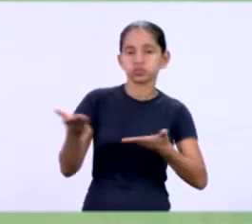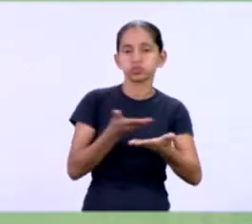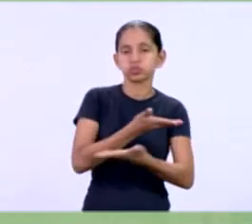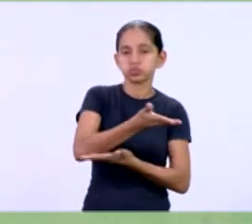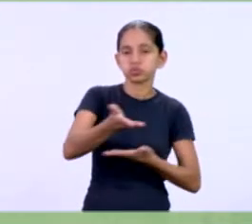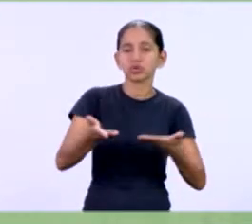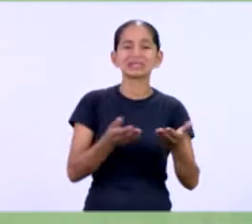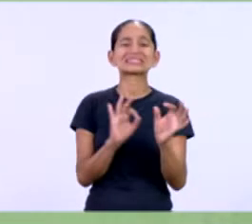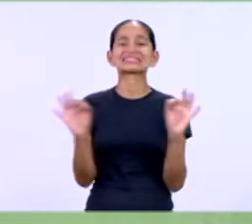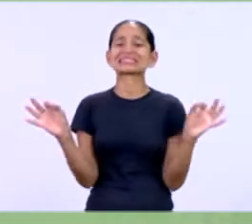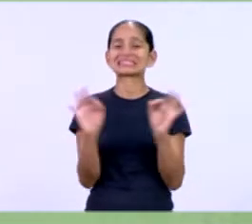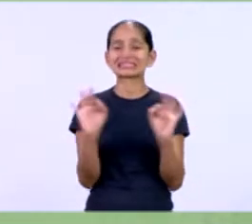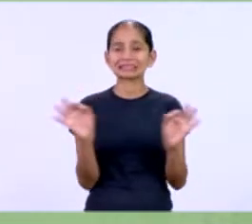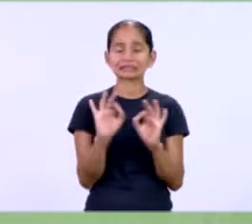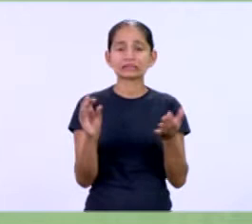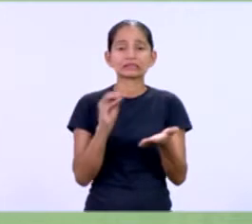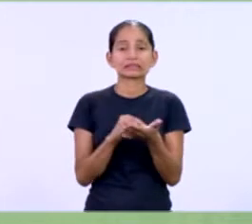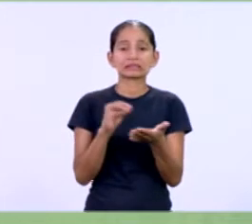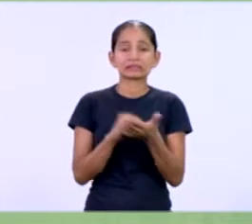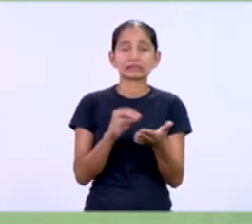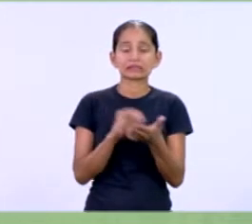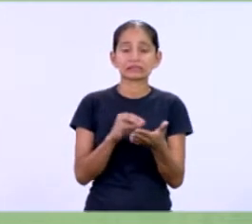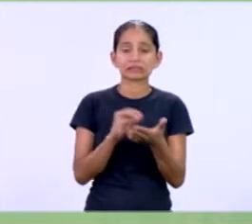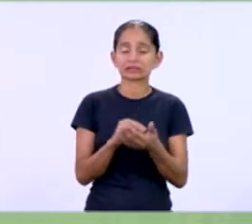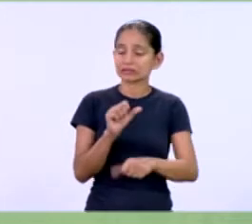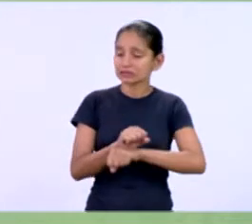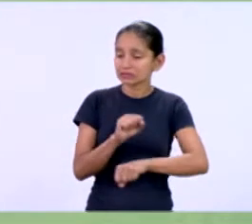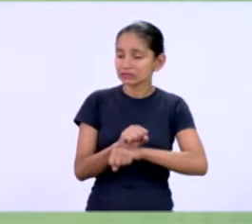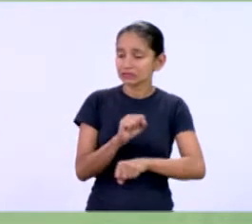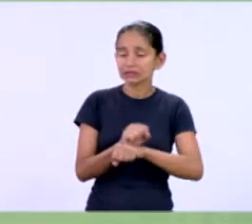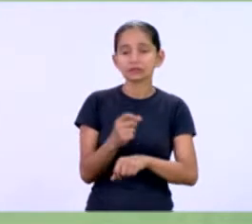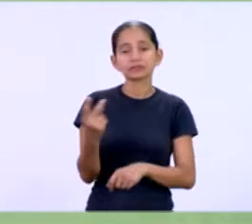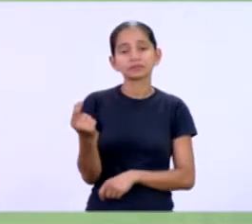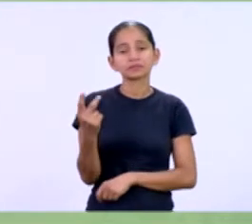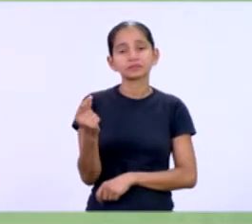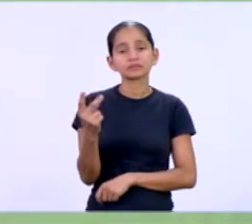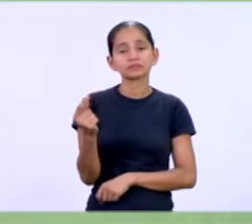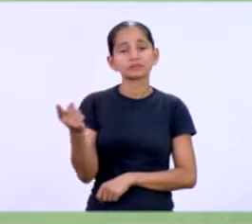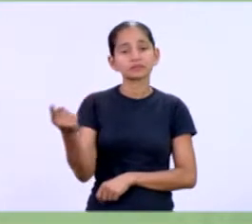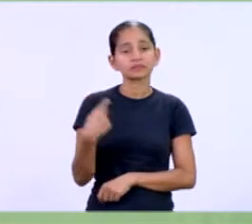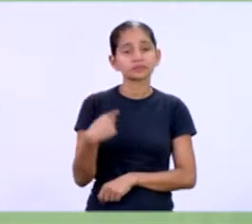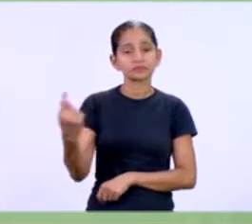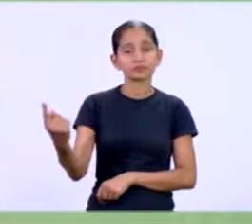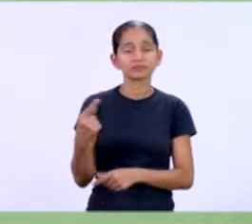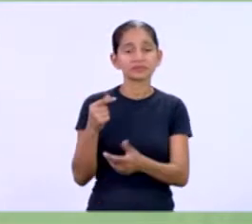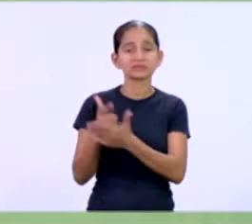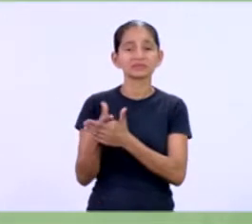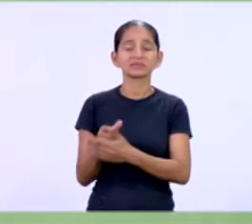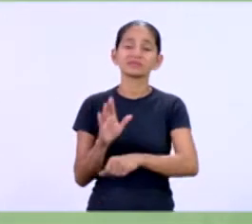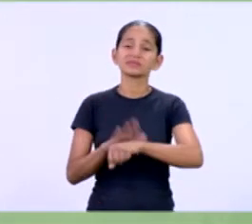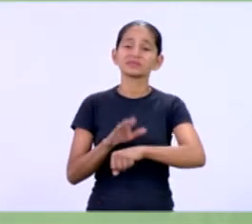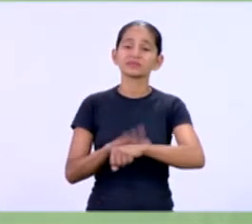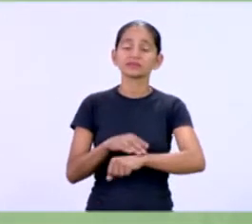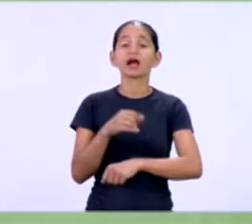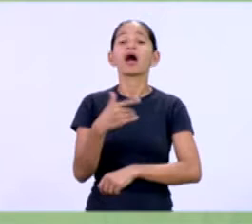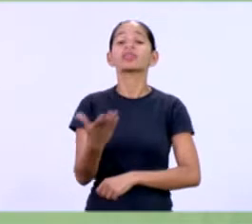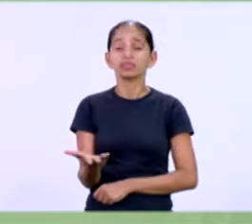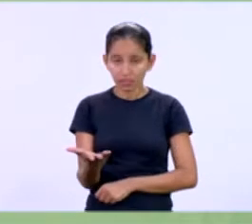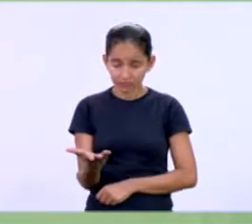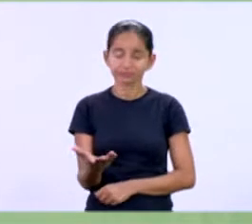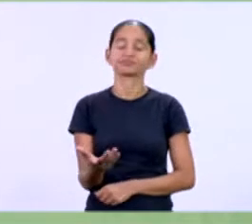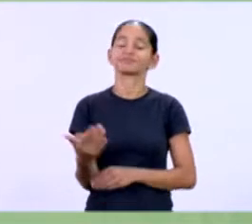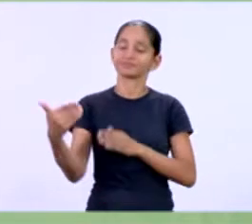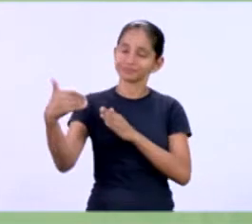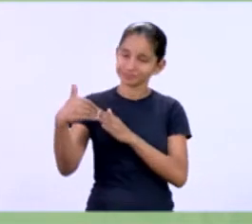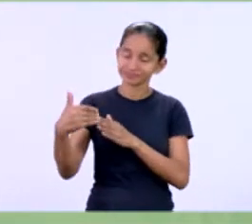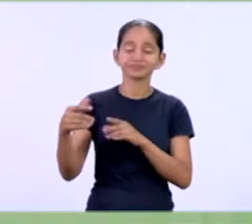cobrir aquela ausência que aquele dinheiro está fazendo. Então, para isso também, aplica-se o conceito de capital de giro, ok?